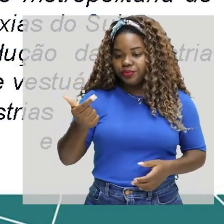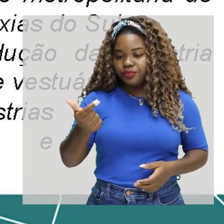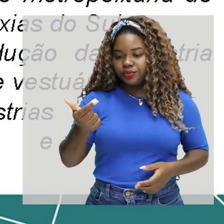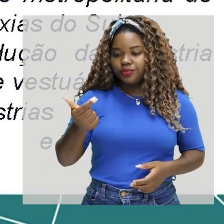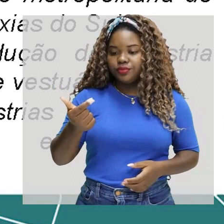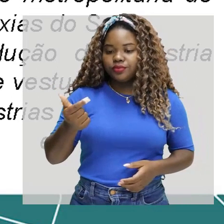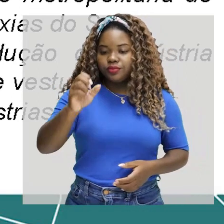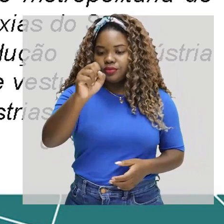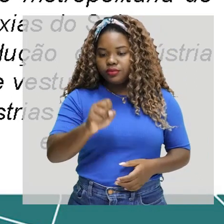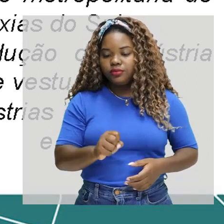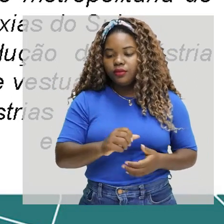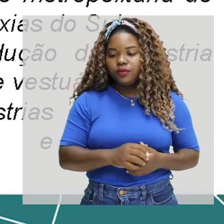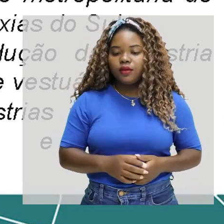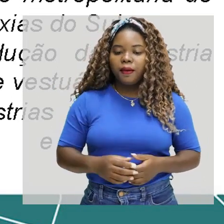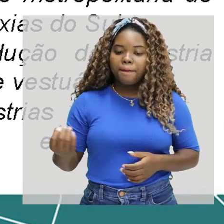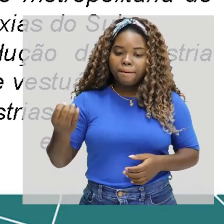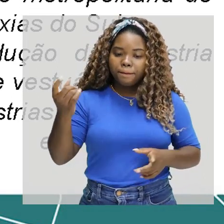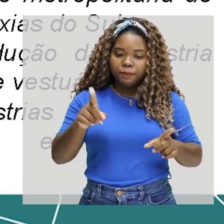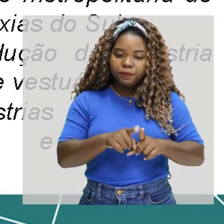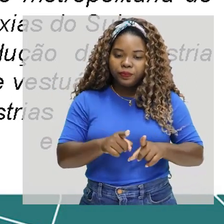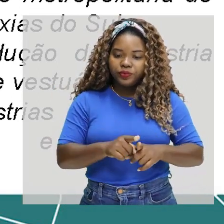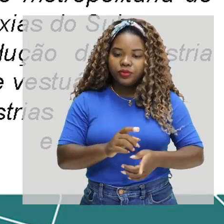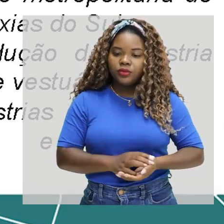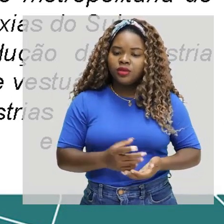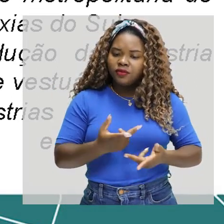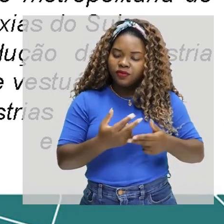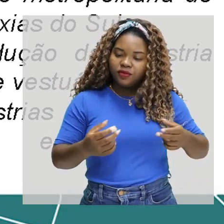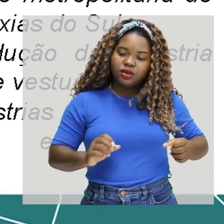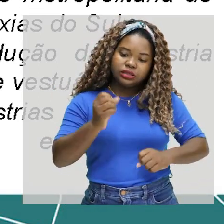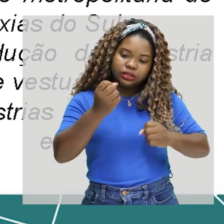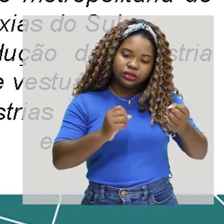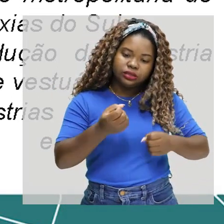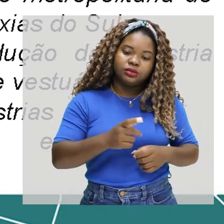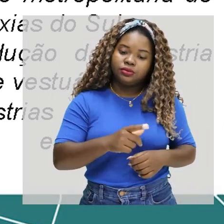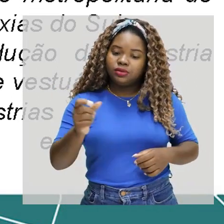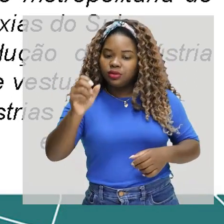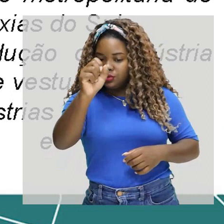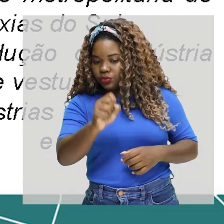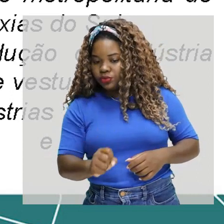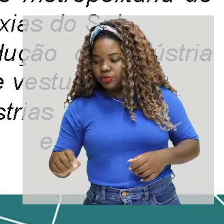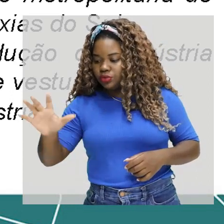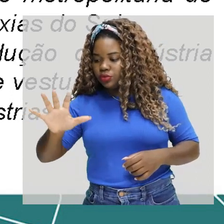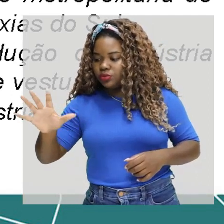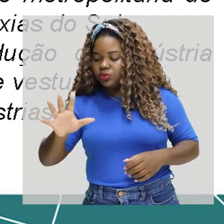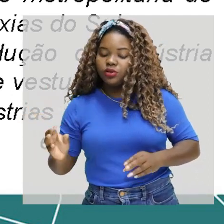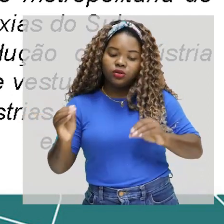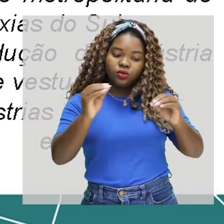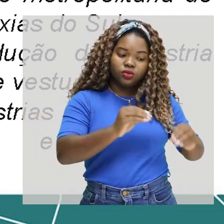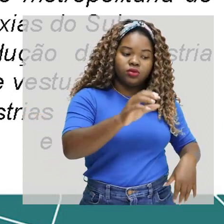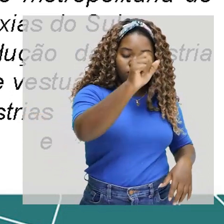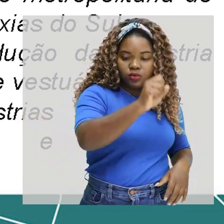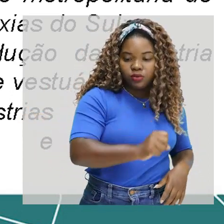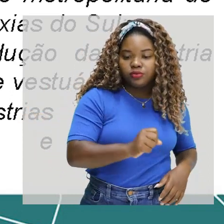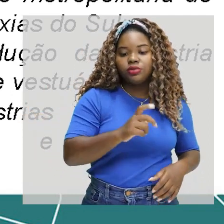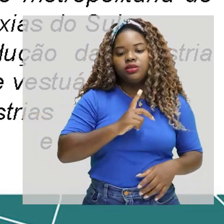sul galera tá certo primeira coisa importante muitas empresas saíram do Sudeste principalmente do eixo Rio São Paulo para o sul fugindo dessa maior